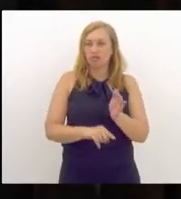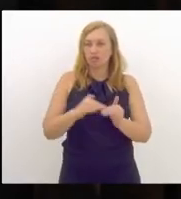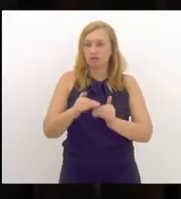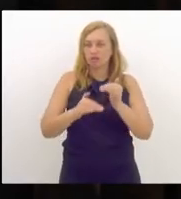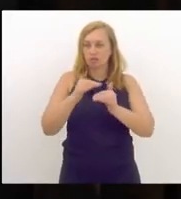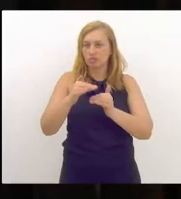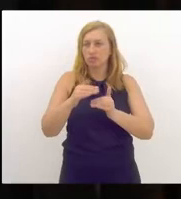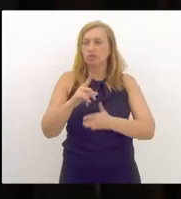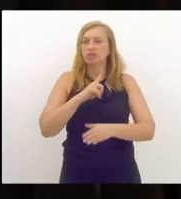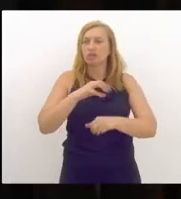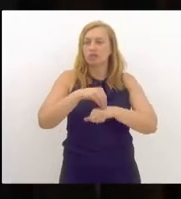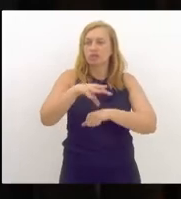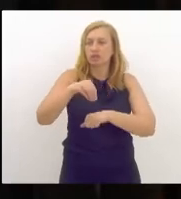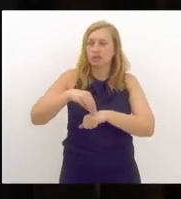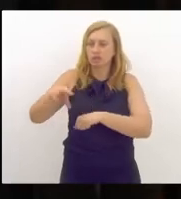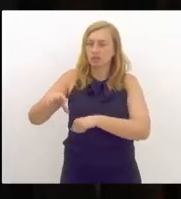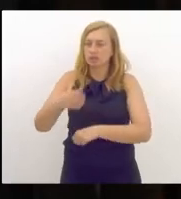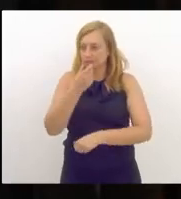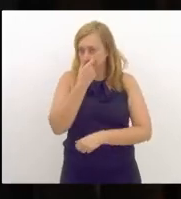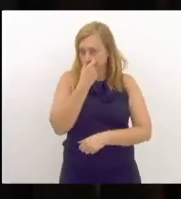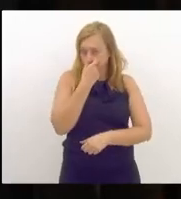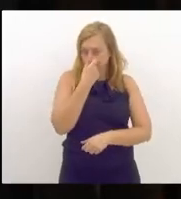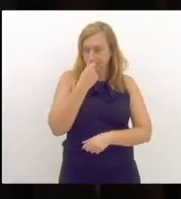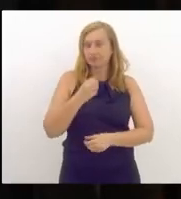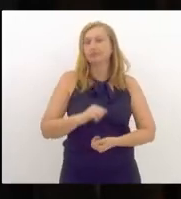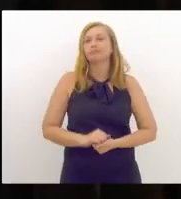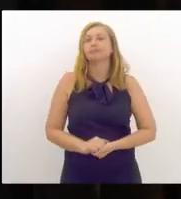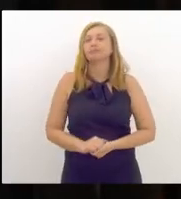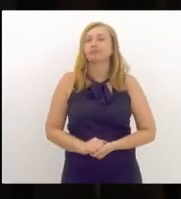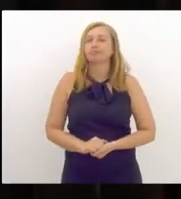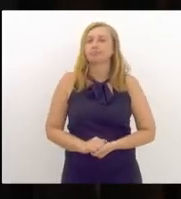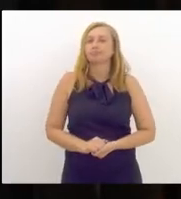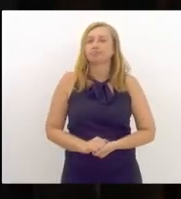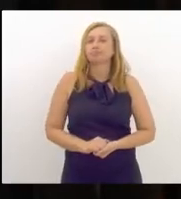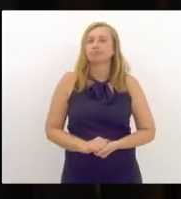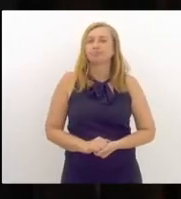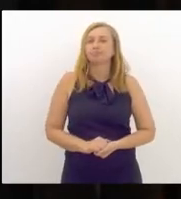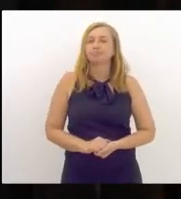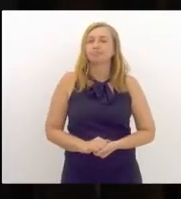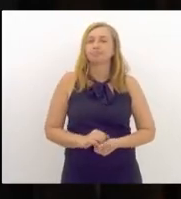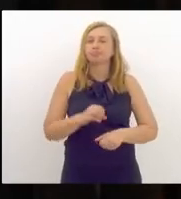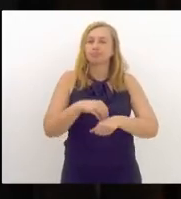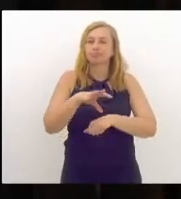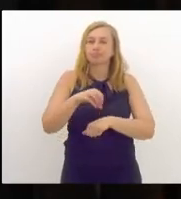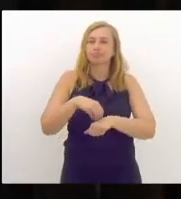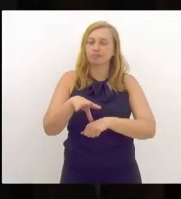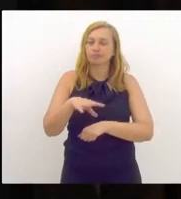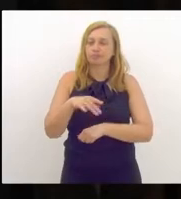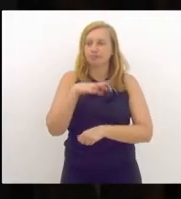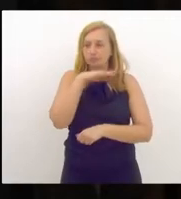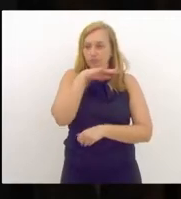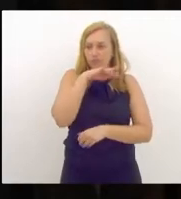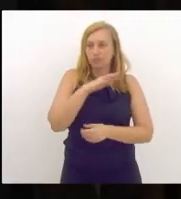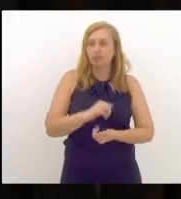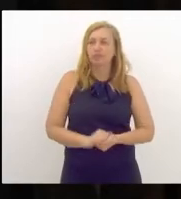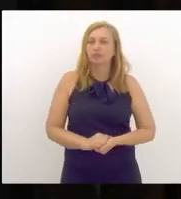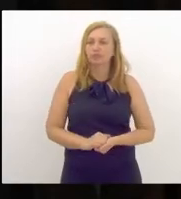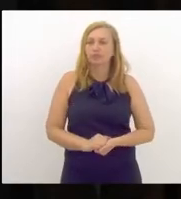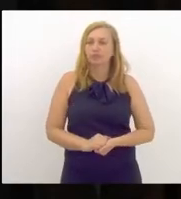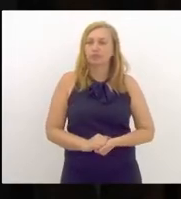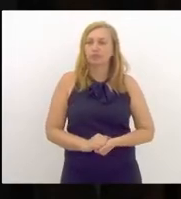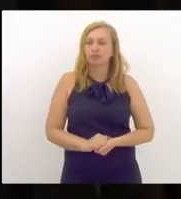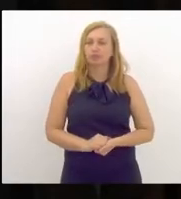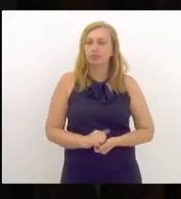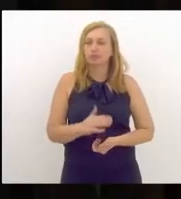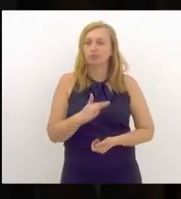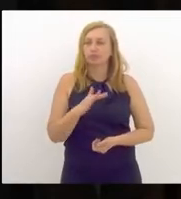nós temos indicadores é do ponto de vista social que são indicadores péssimos né é mortalidade materna nós temos